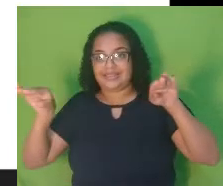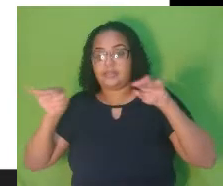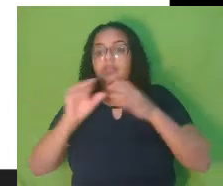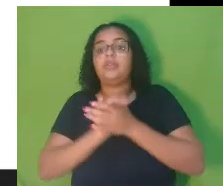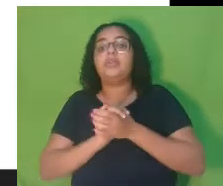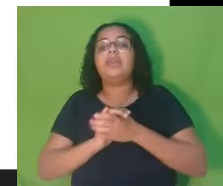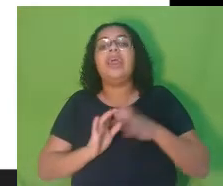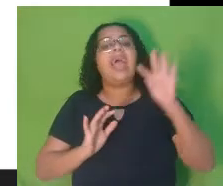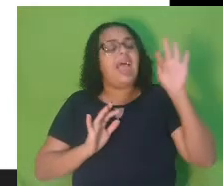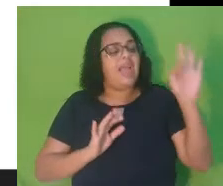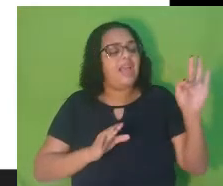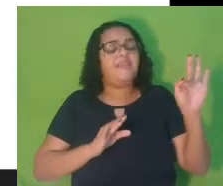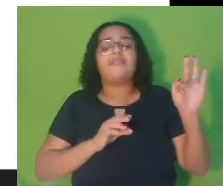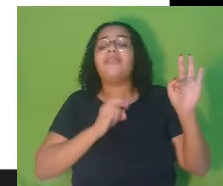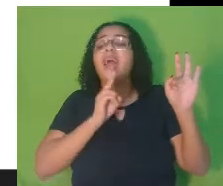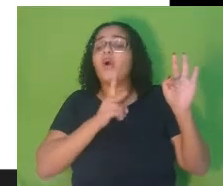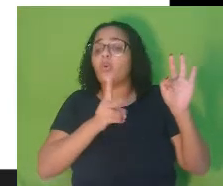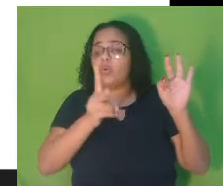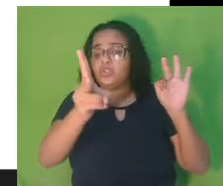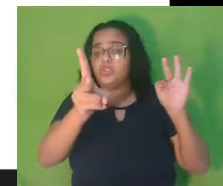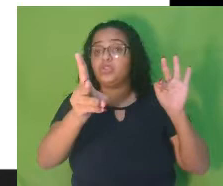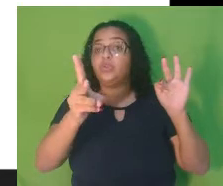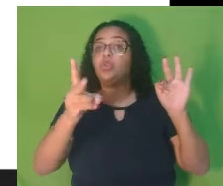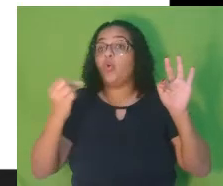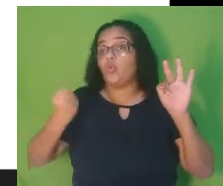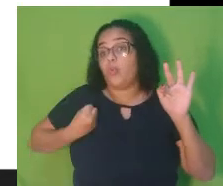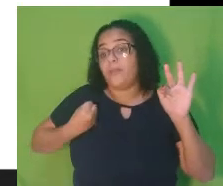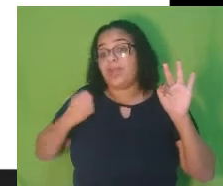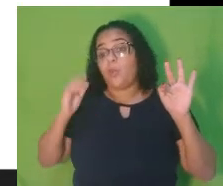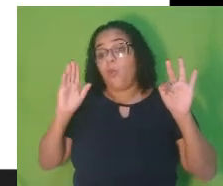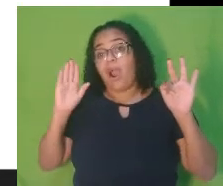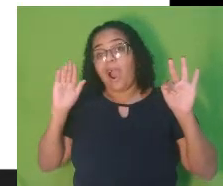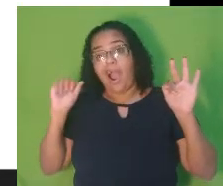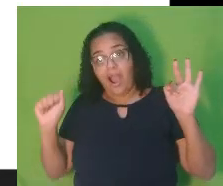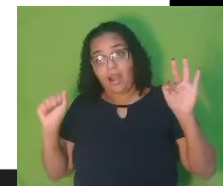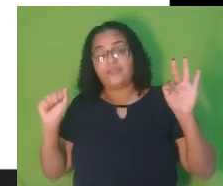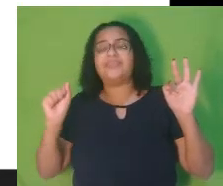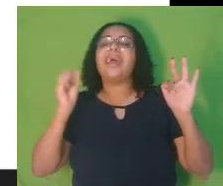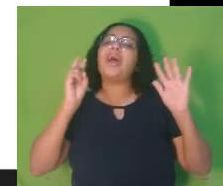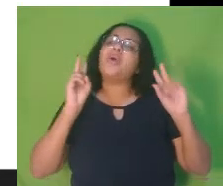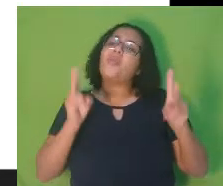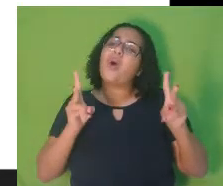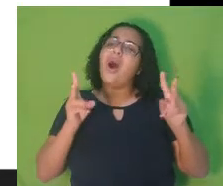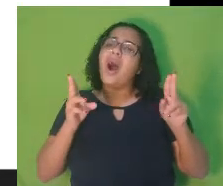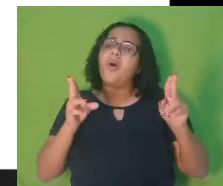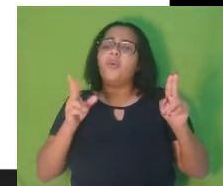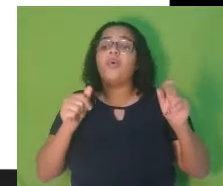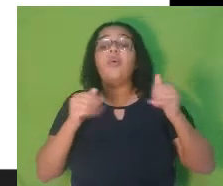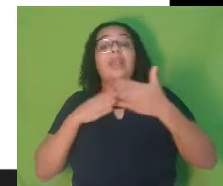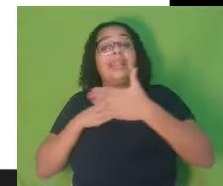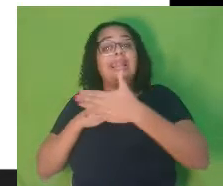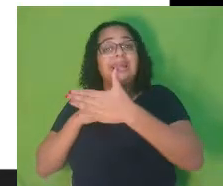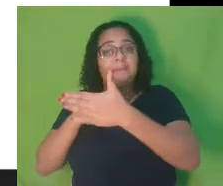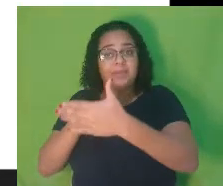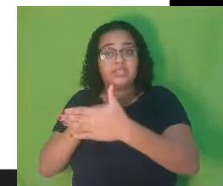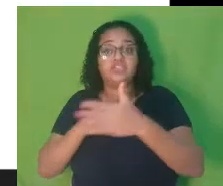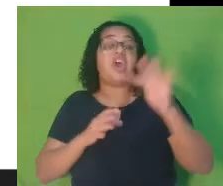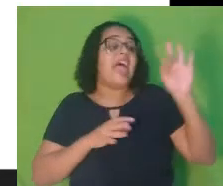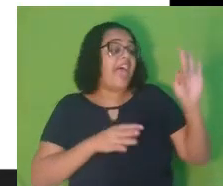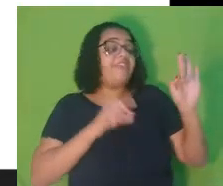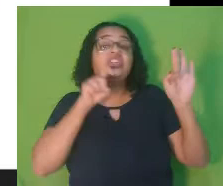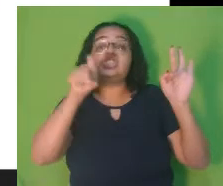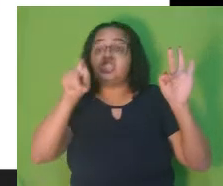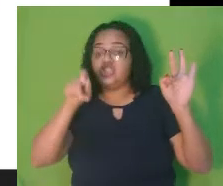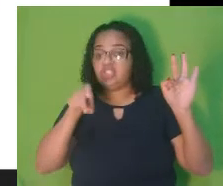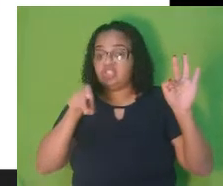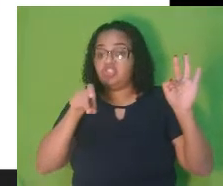Dizer que a função f é contínua nesse número a é a mesma coisa que você dizer que o limite de